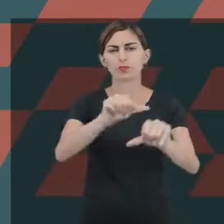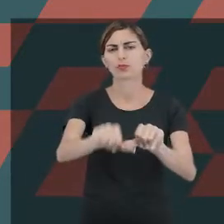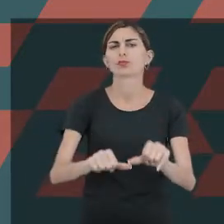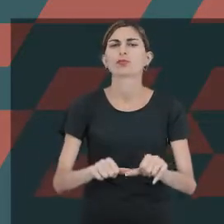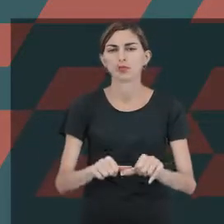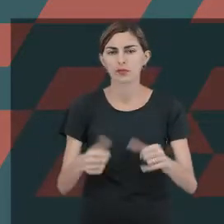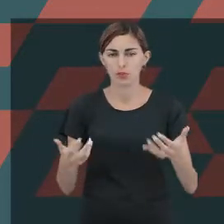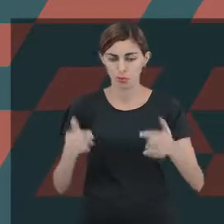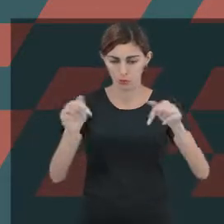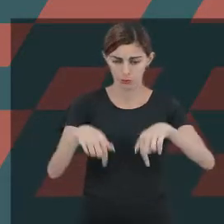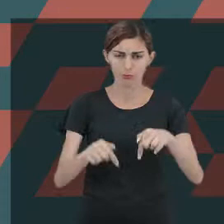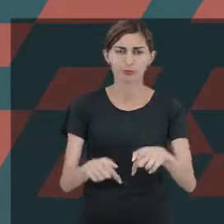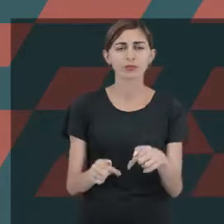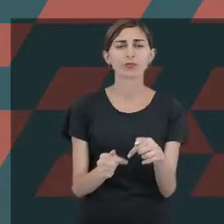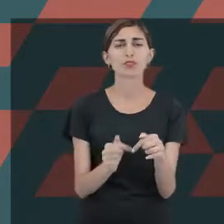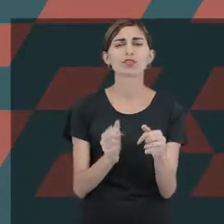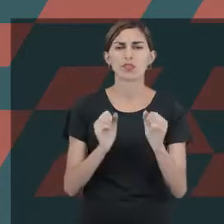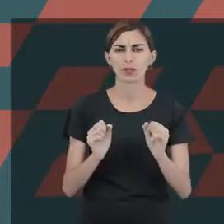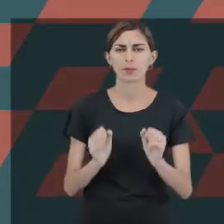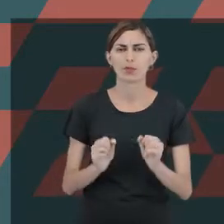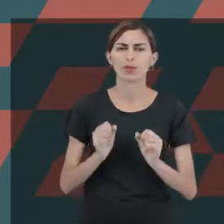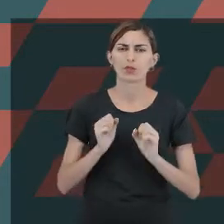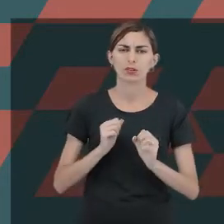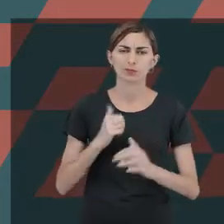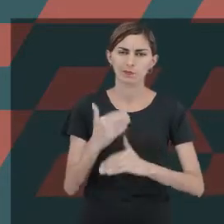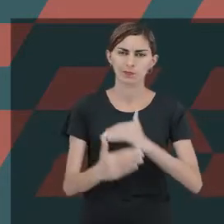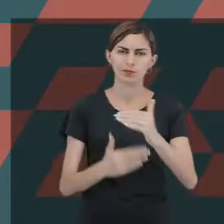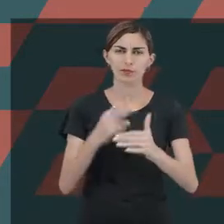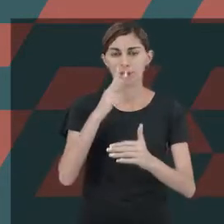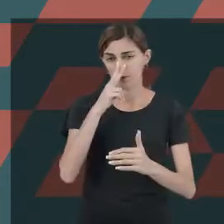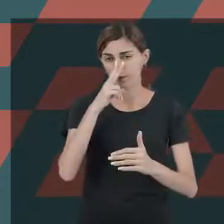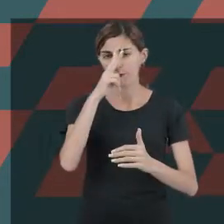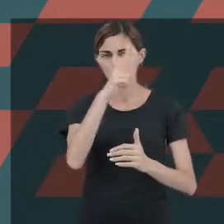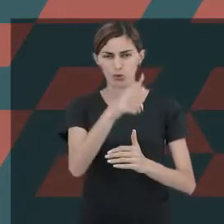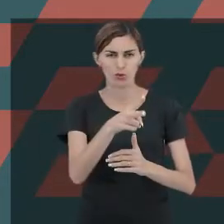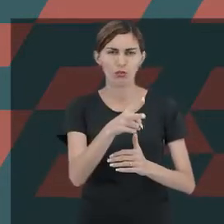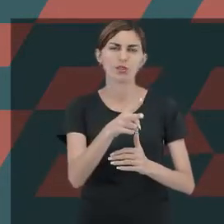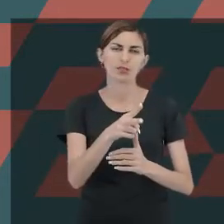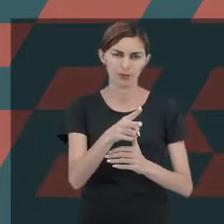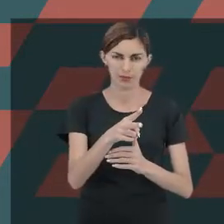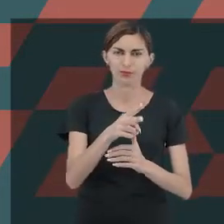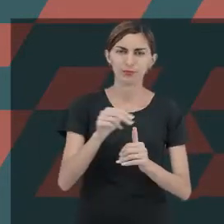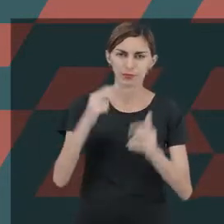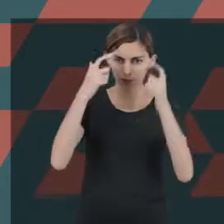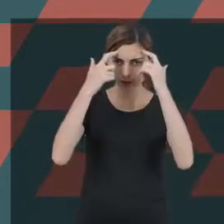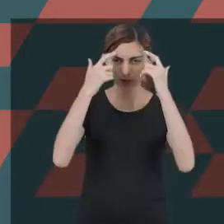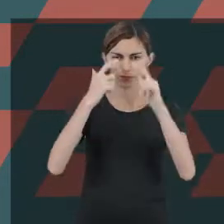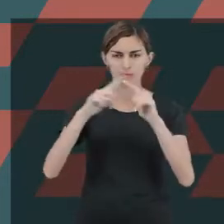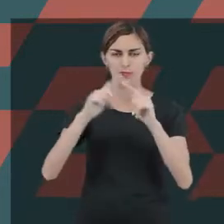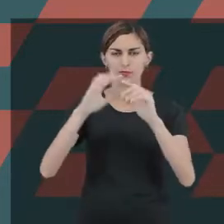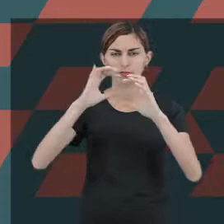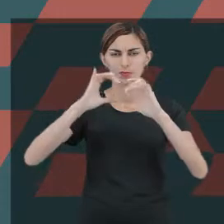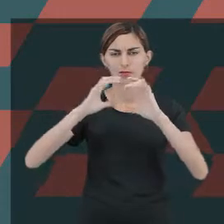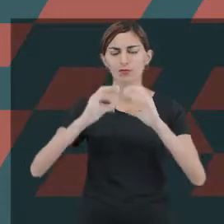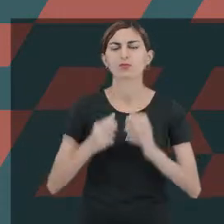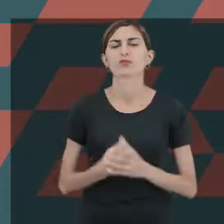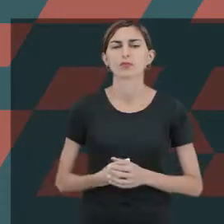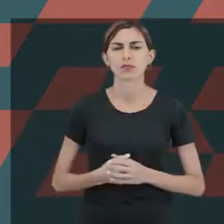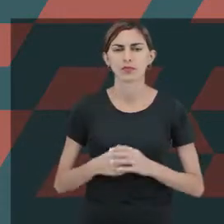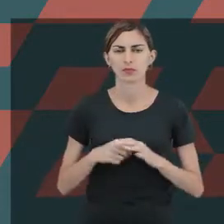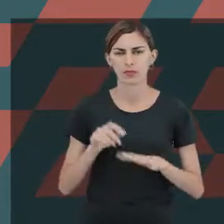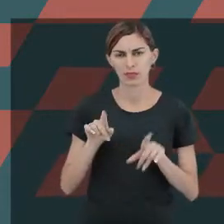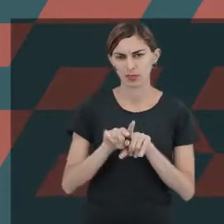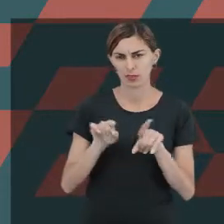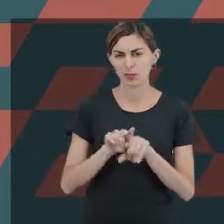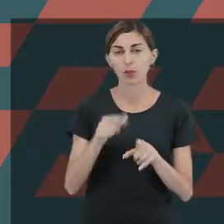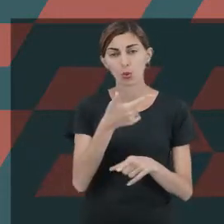vírus atual ele é capaz de causar realmente de uma maneira bem mais intensa essas malformações cerebrais. E aí a gente entra no